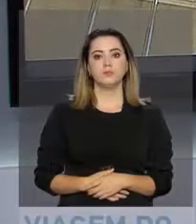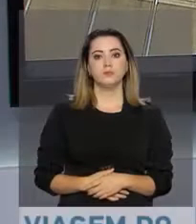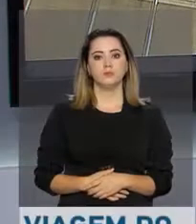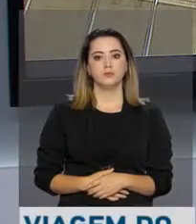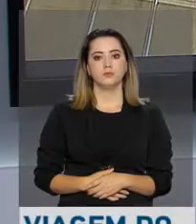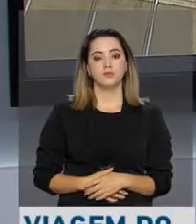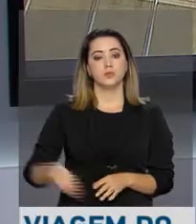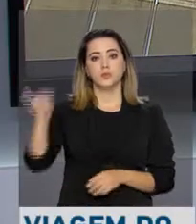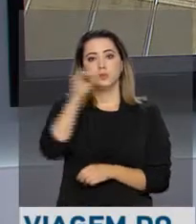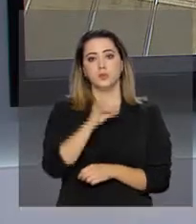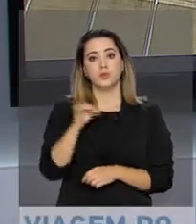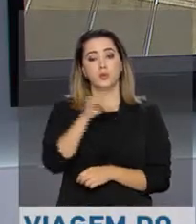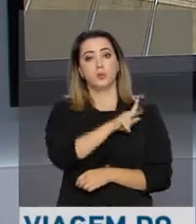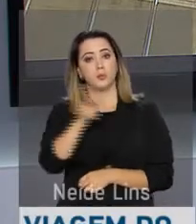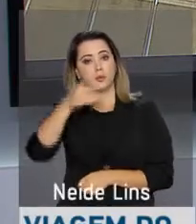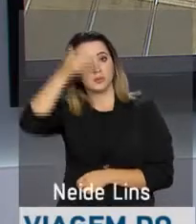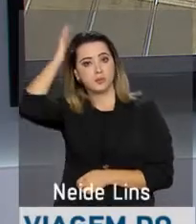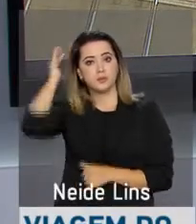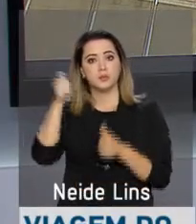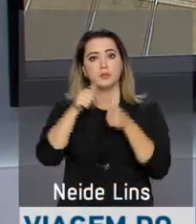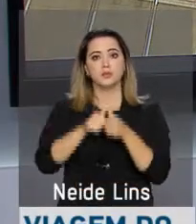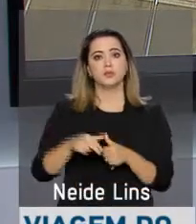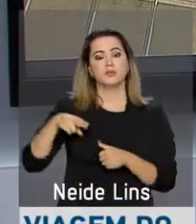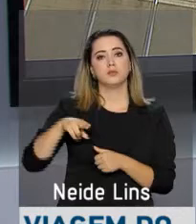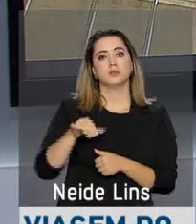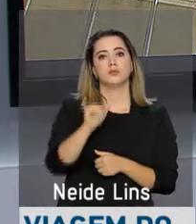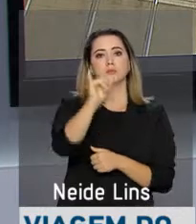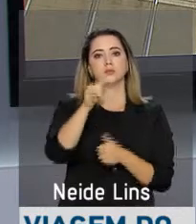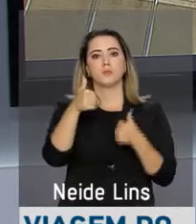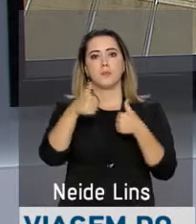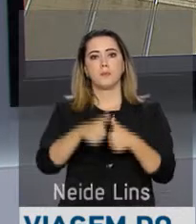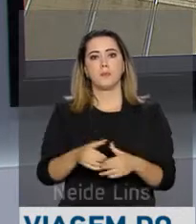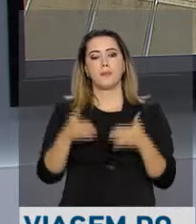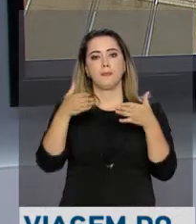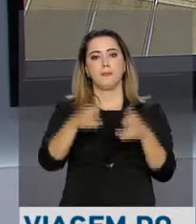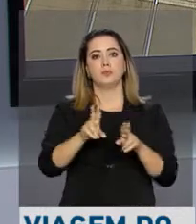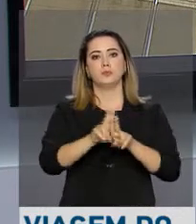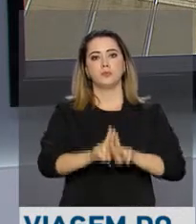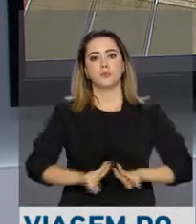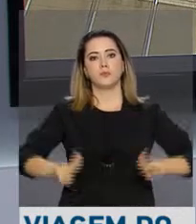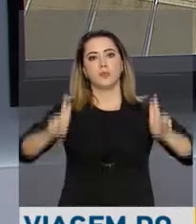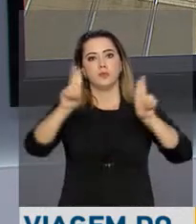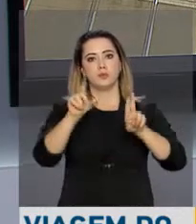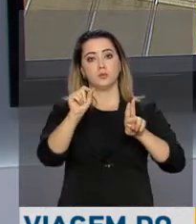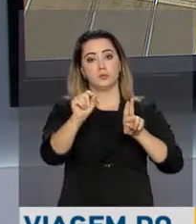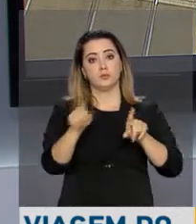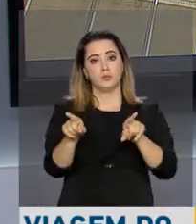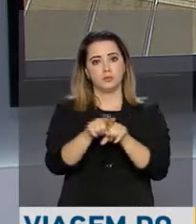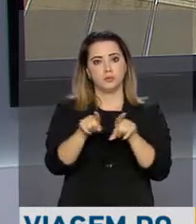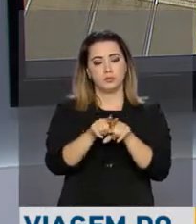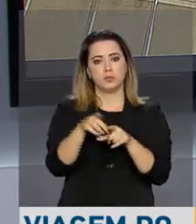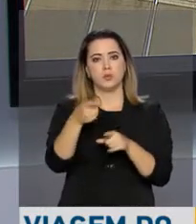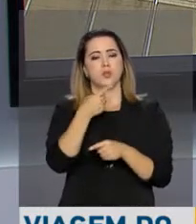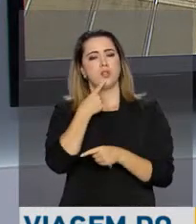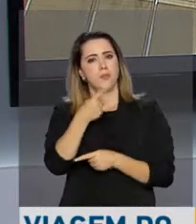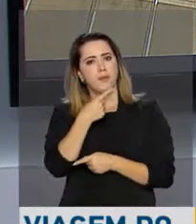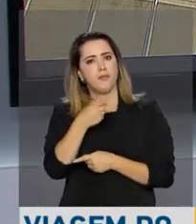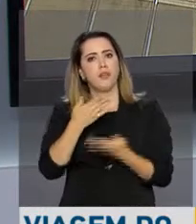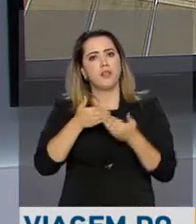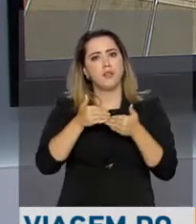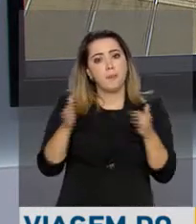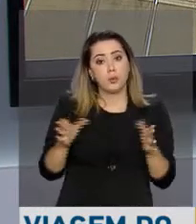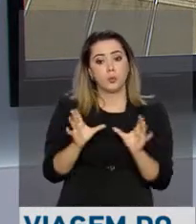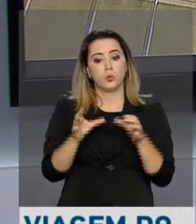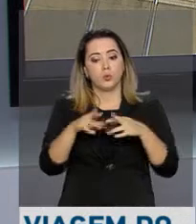olá o presidente michel temer está em nova york onde participa da assembléia geral da onu além de fazer o discurso de abertura